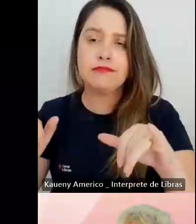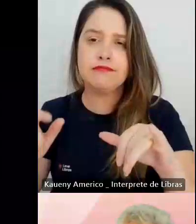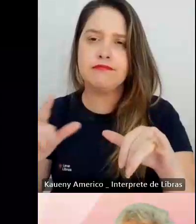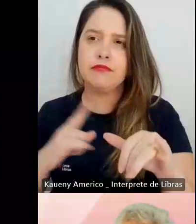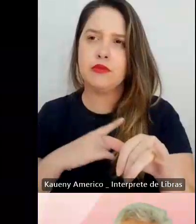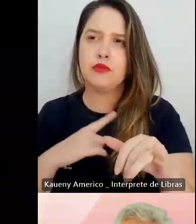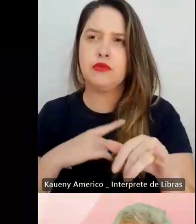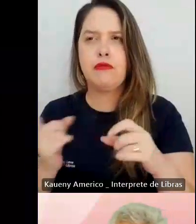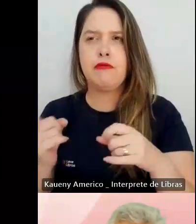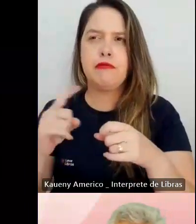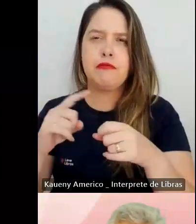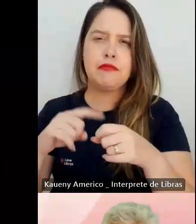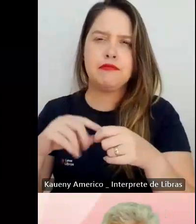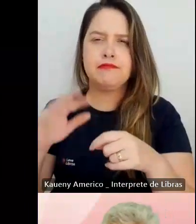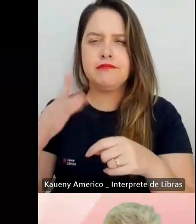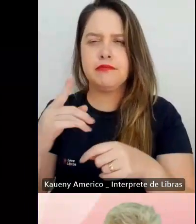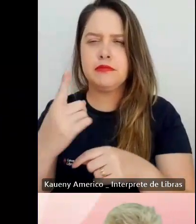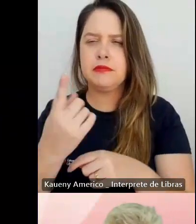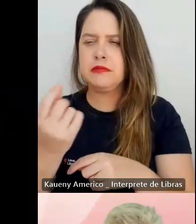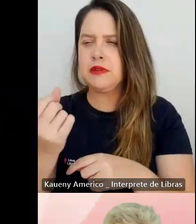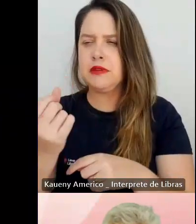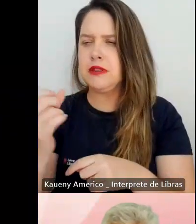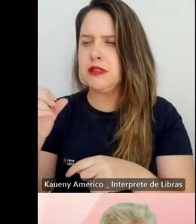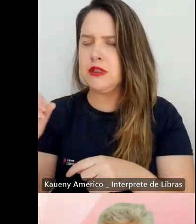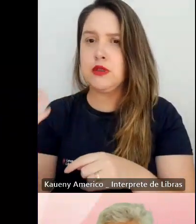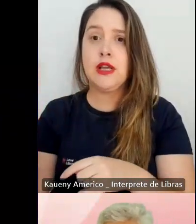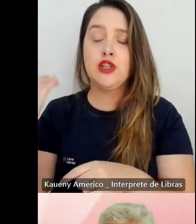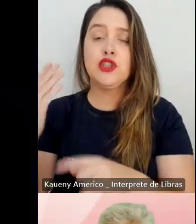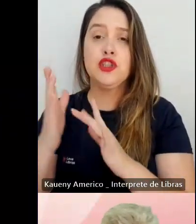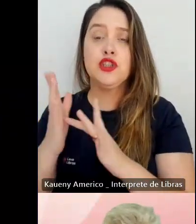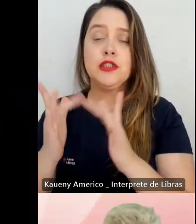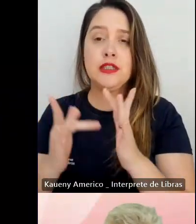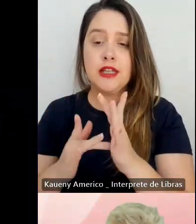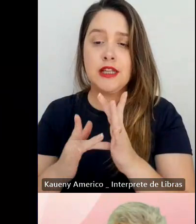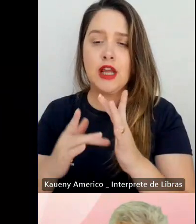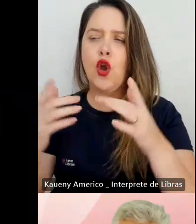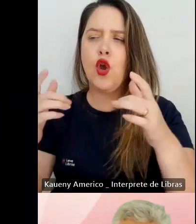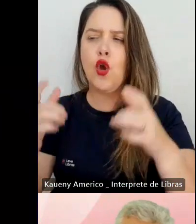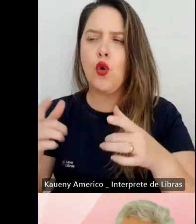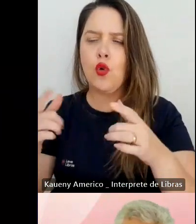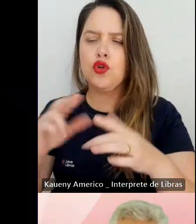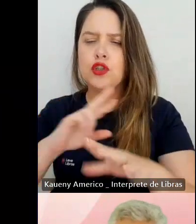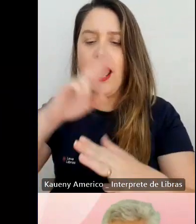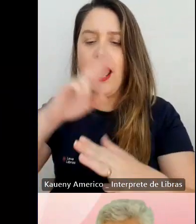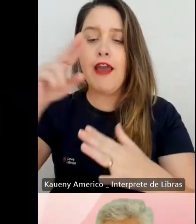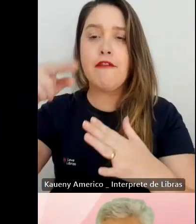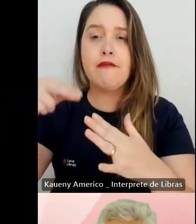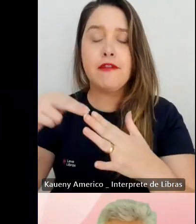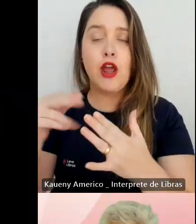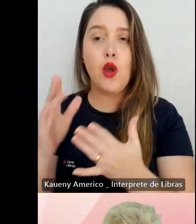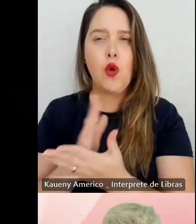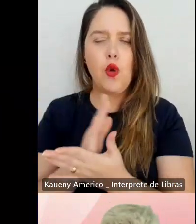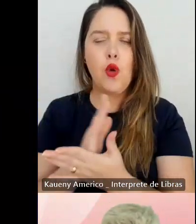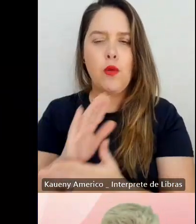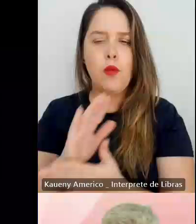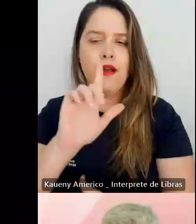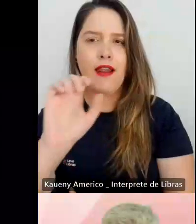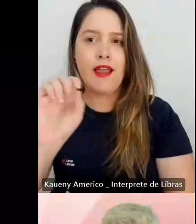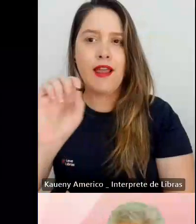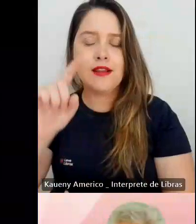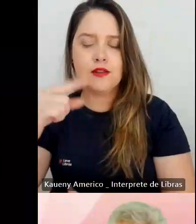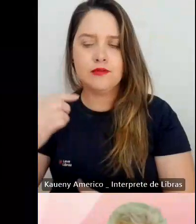de 1700 a.C., onde havia referência sobre algumas lesões e ulcerações na mama.